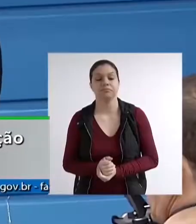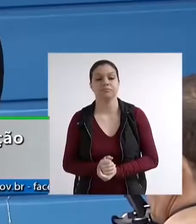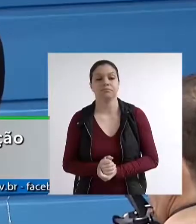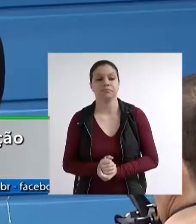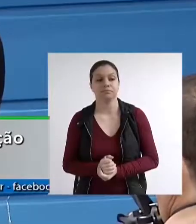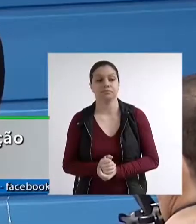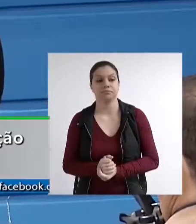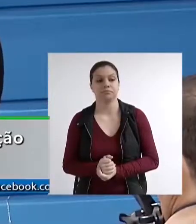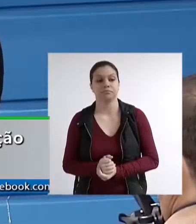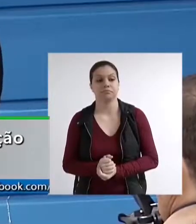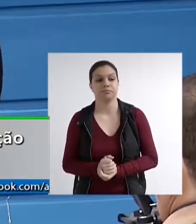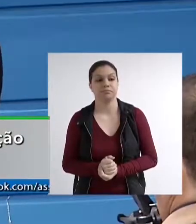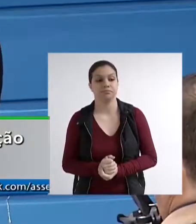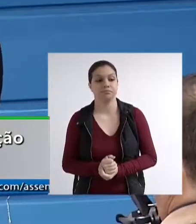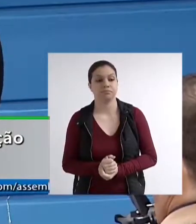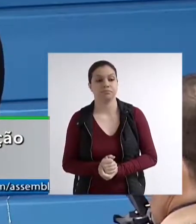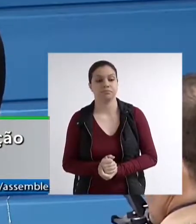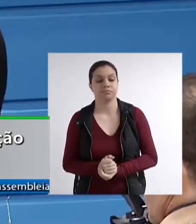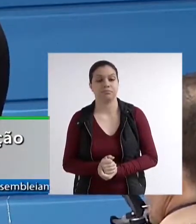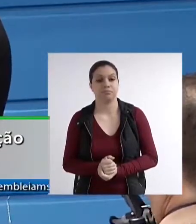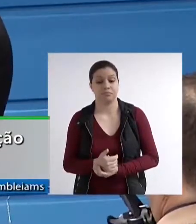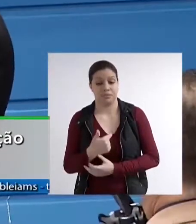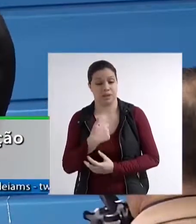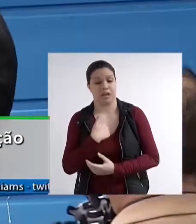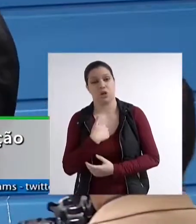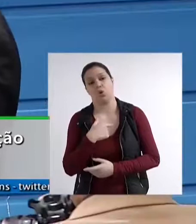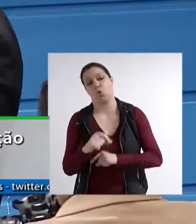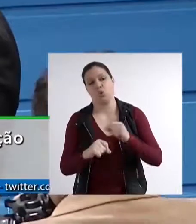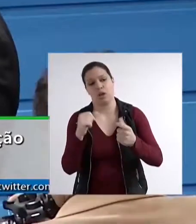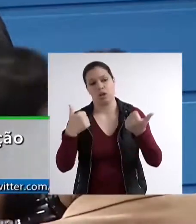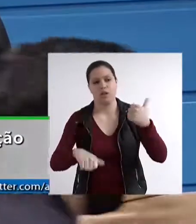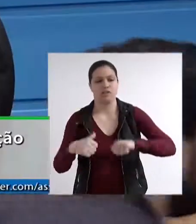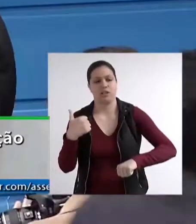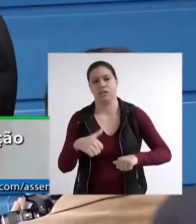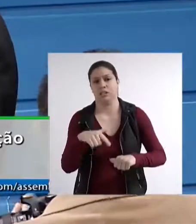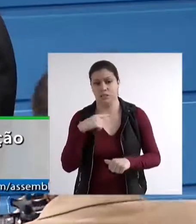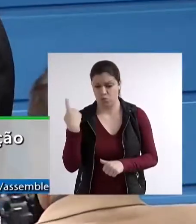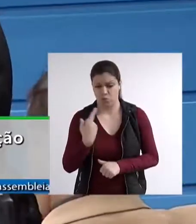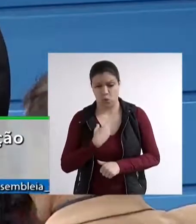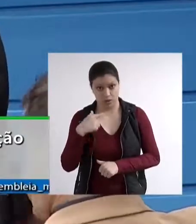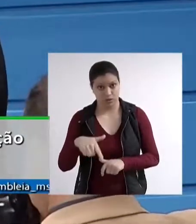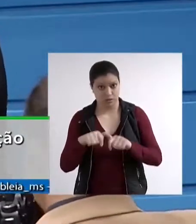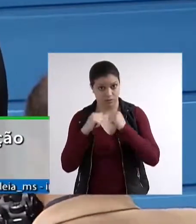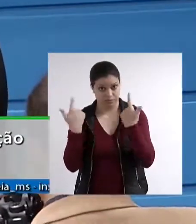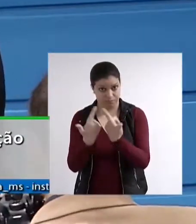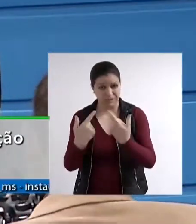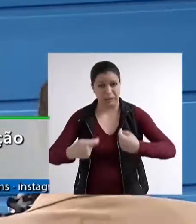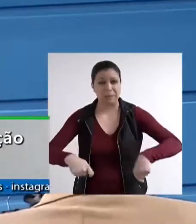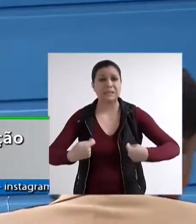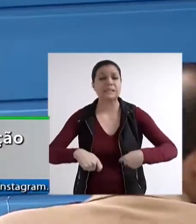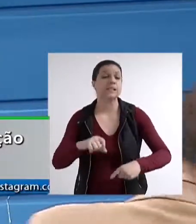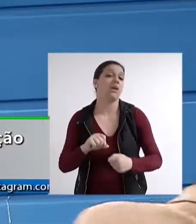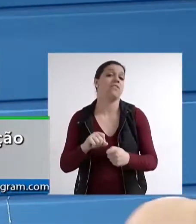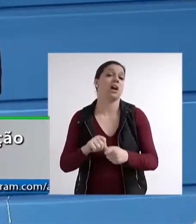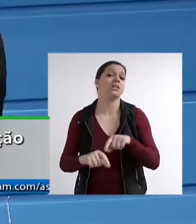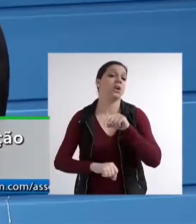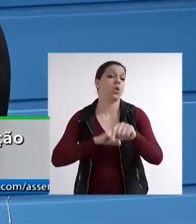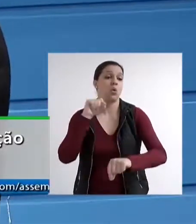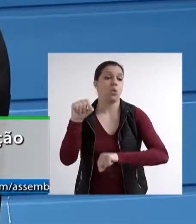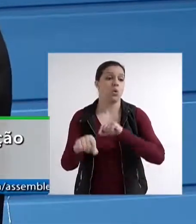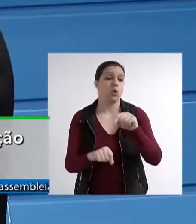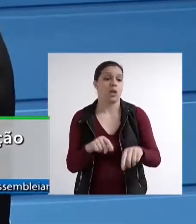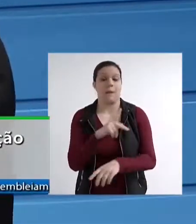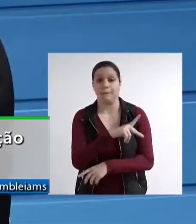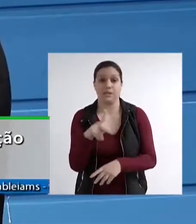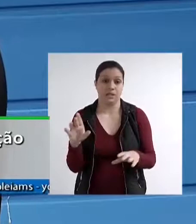problema. Na minha avaliação, a primeira coisa que essa casa precisa fazer é, através do nosso presidente da